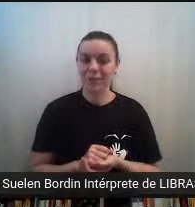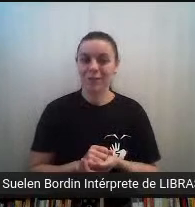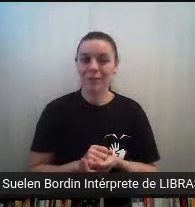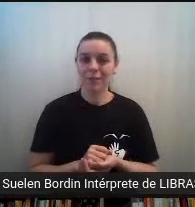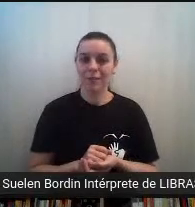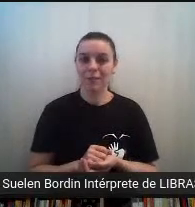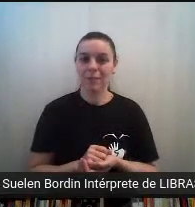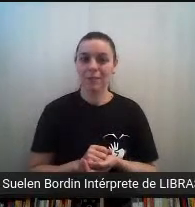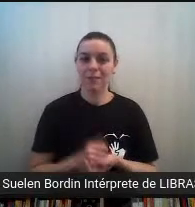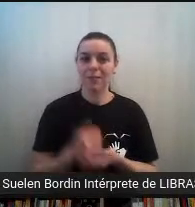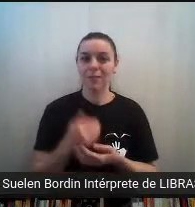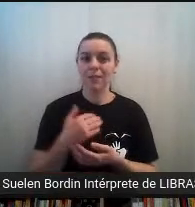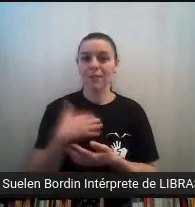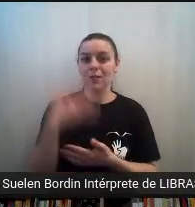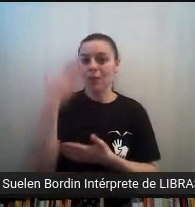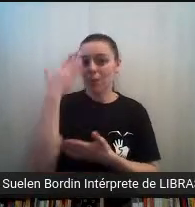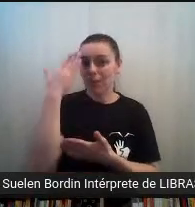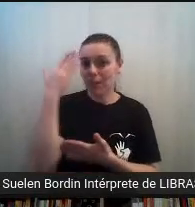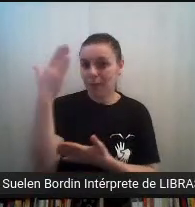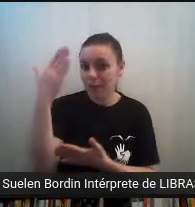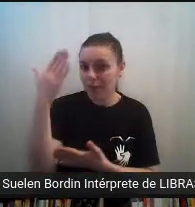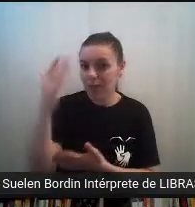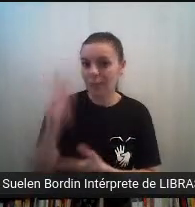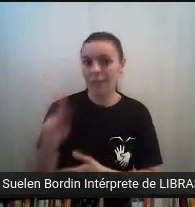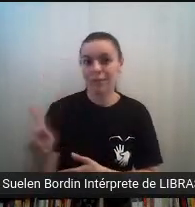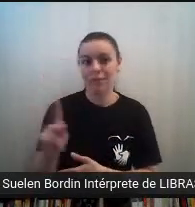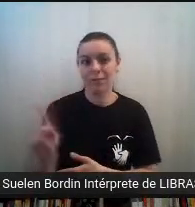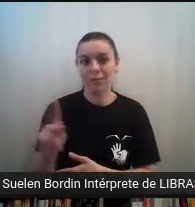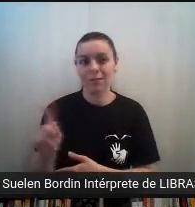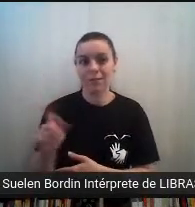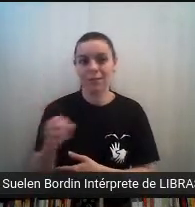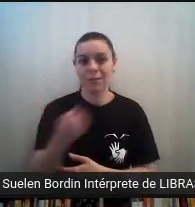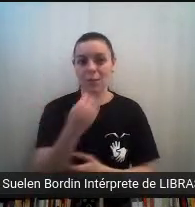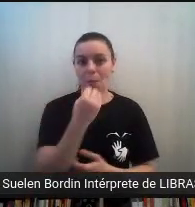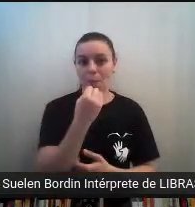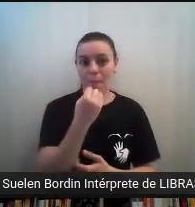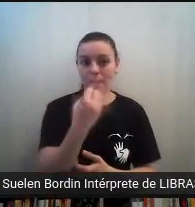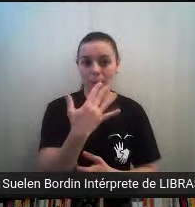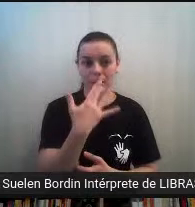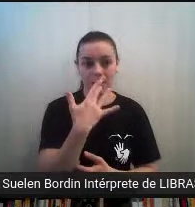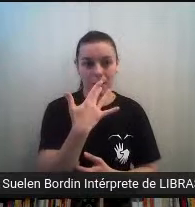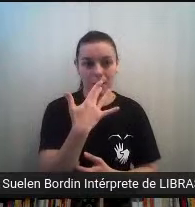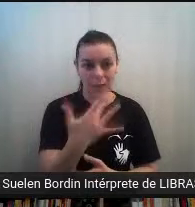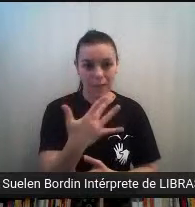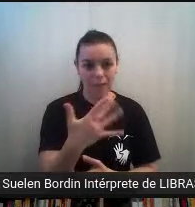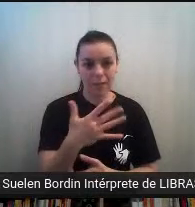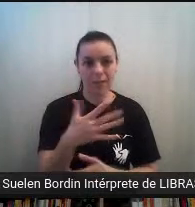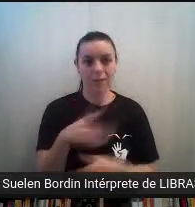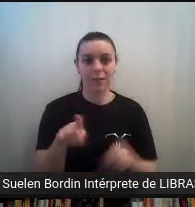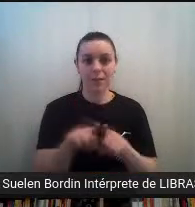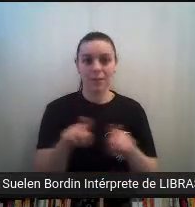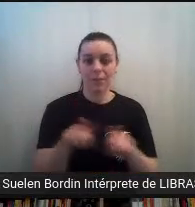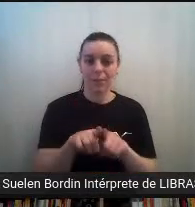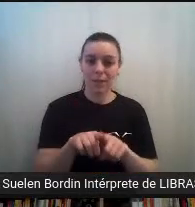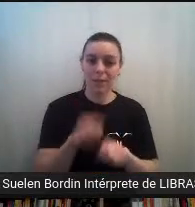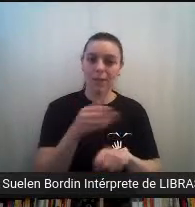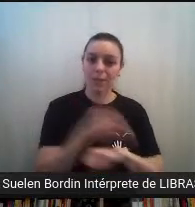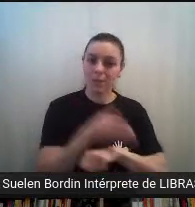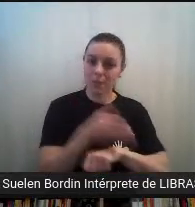Poxa, obrigada pelas palavras, professora Elizabeth. Uma boa tarde para todos que estão nos ouvindo, é um prazer participar dessa